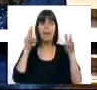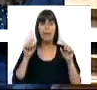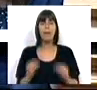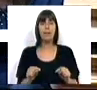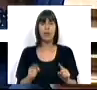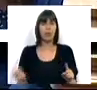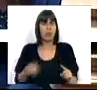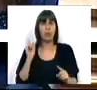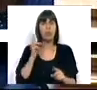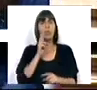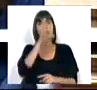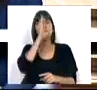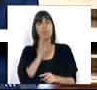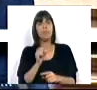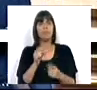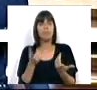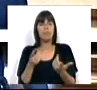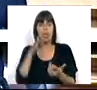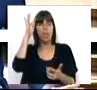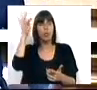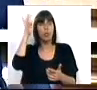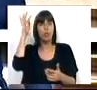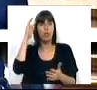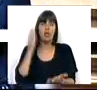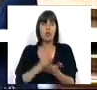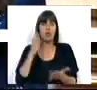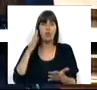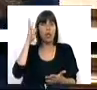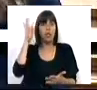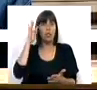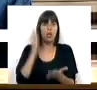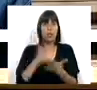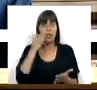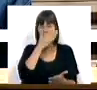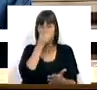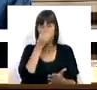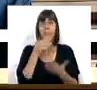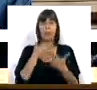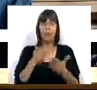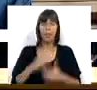matéria e não ver o Governo amplamente no campo da teoria e exclusivamente no campo da teoria. Muito obrigada.